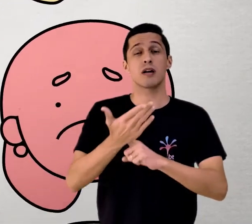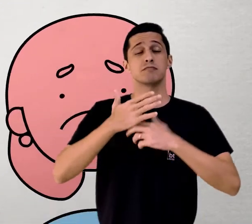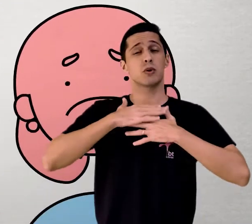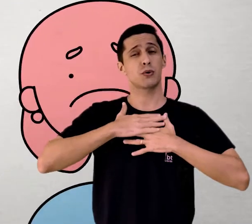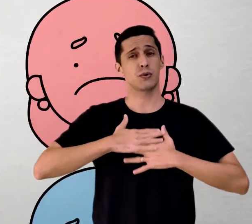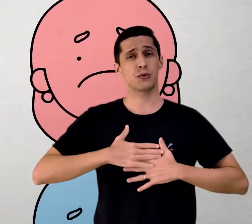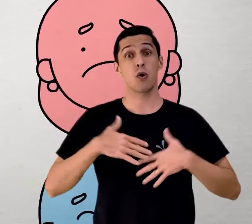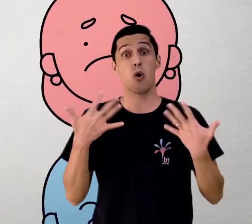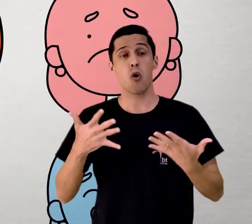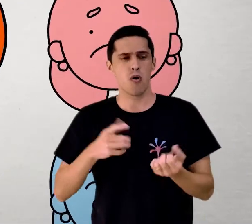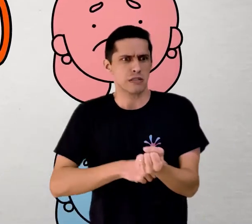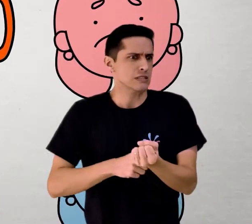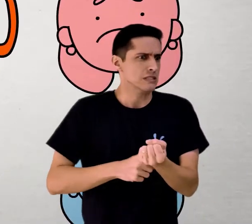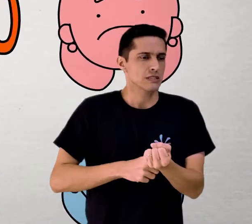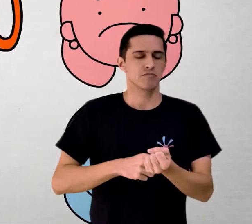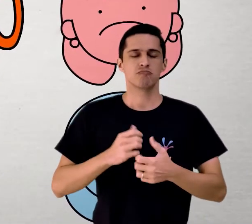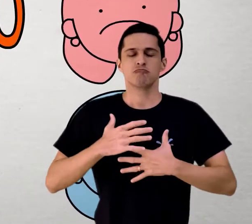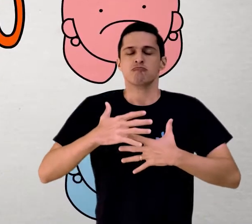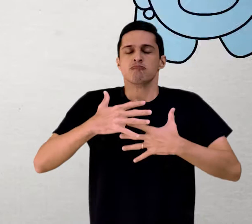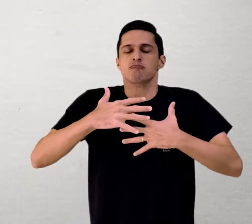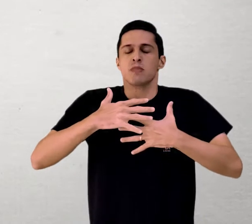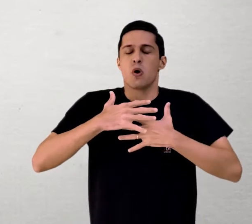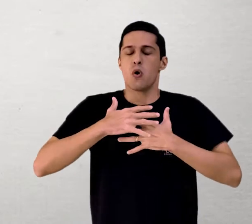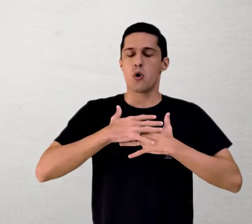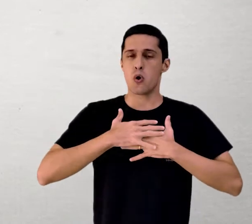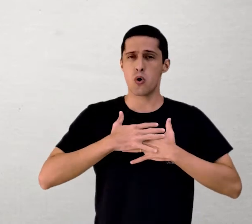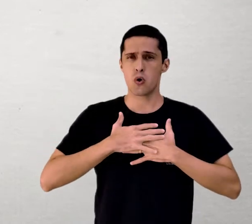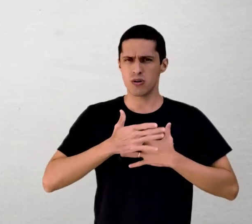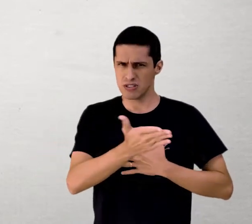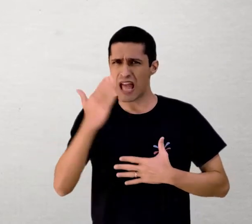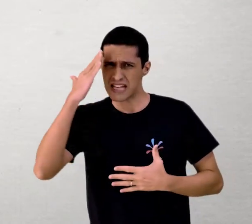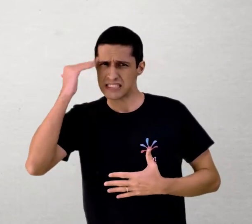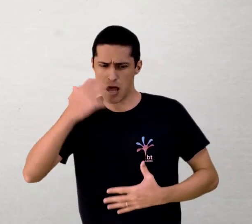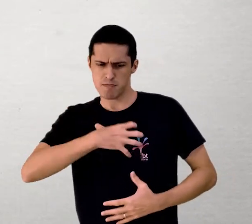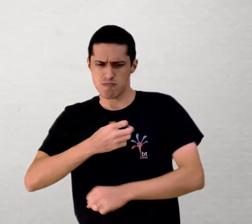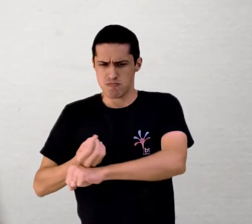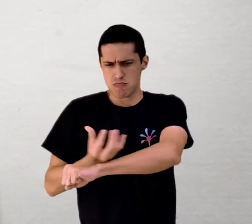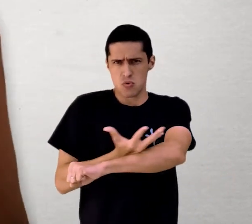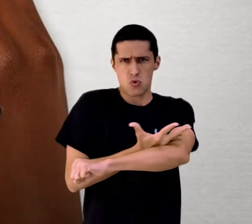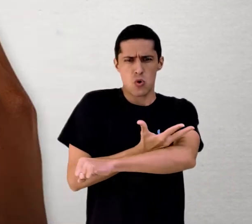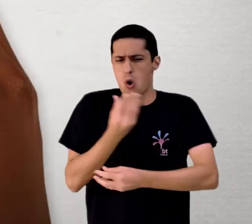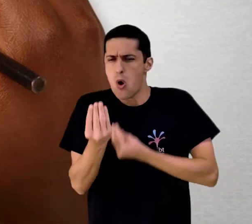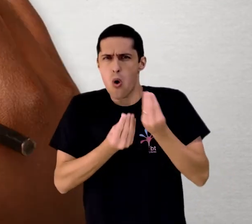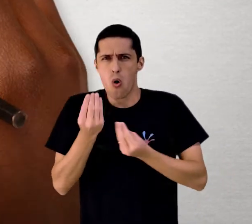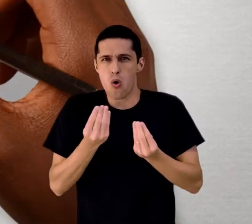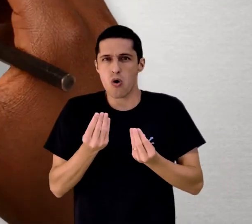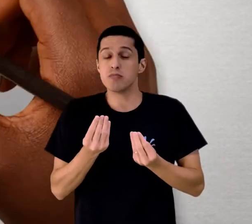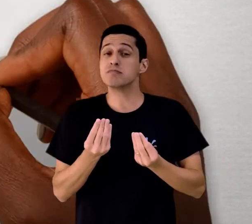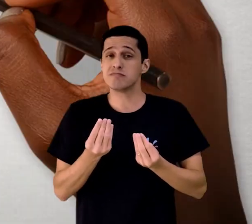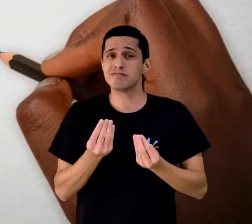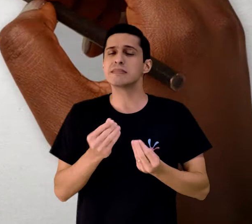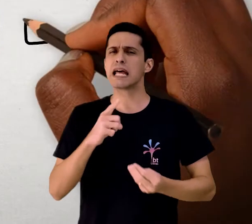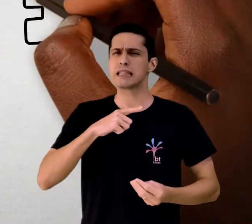Você sabe como lidar com as suas emoções? Uma atividade que pode auxiliar no processo de autorregulação das emoções é o